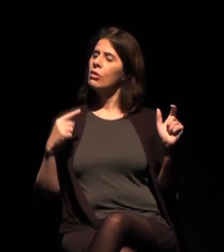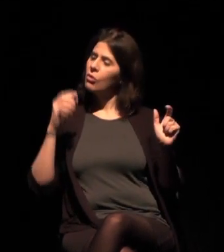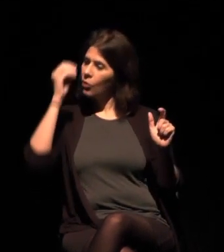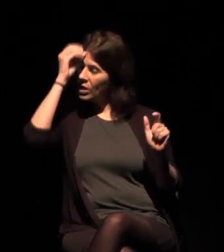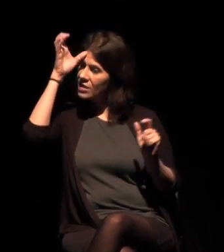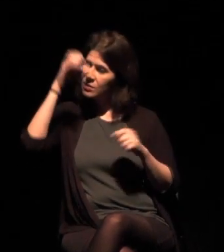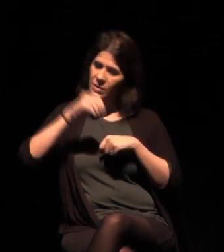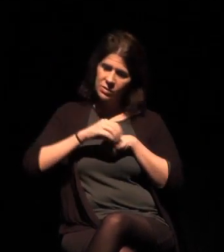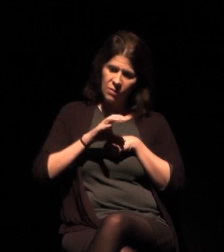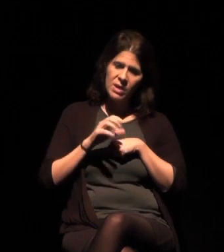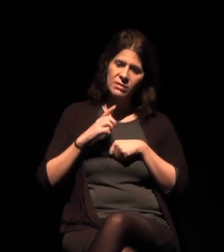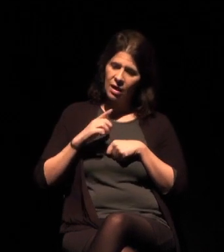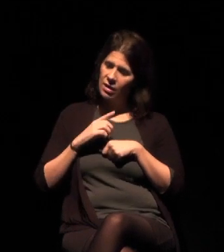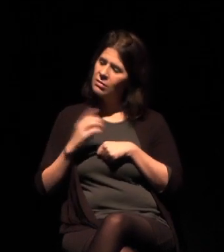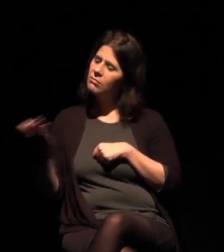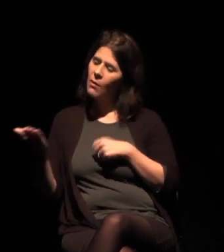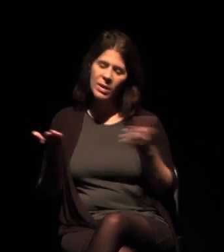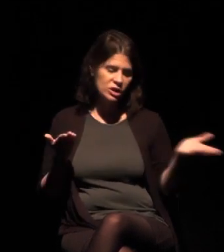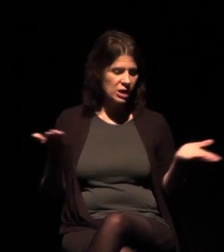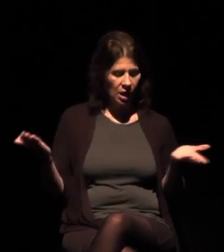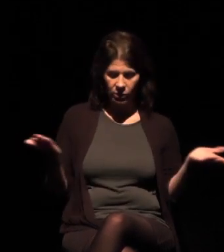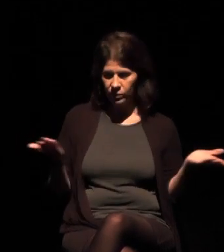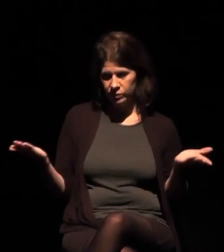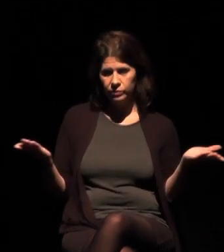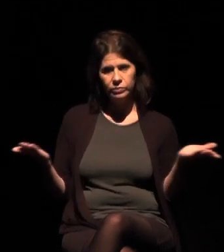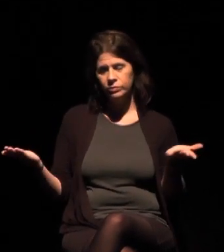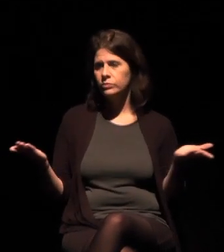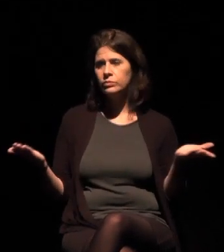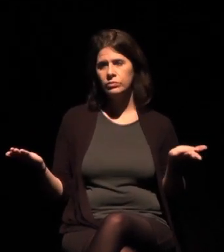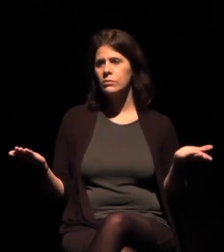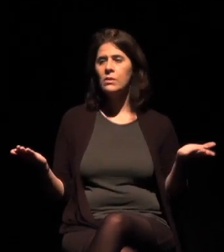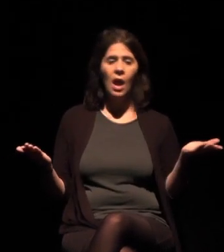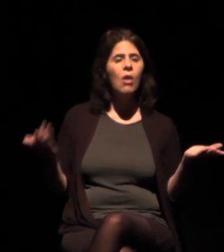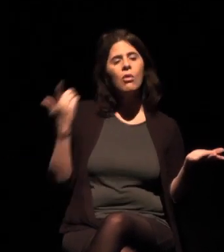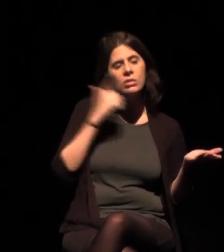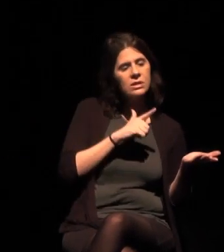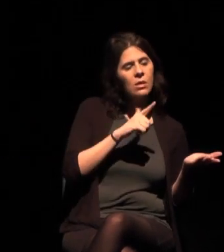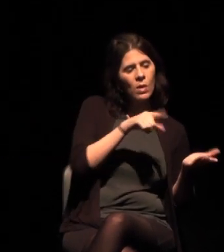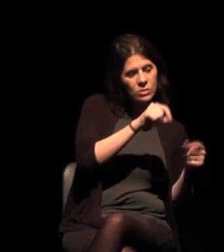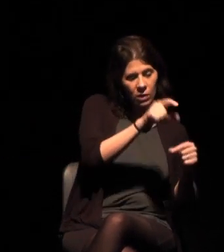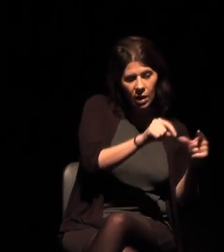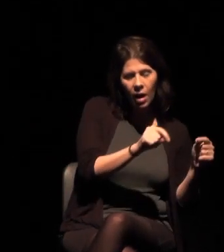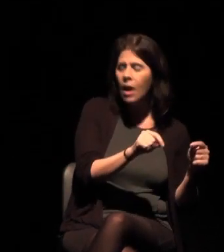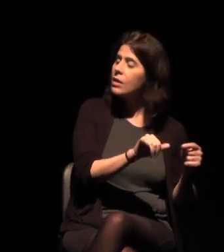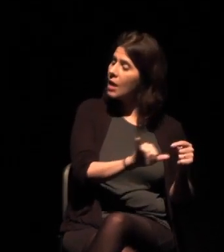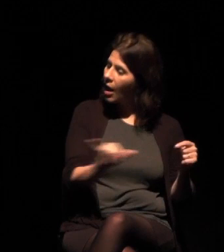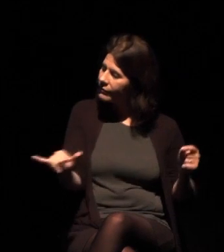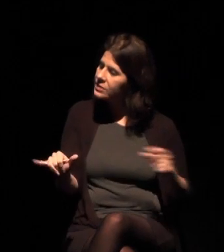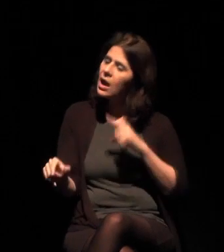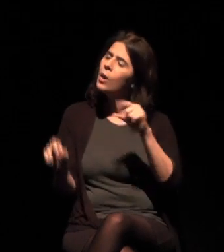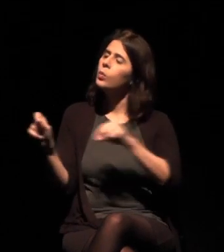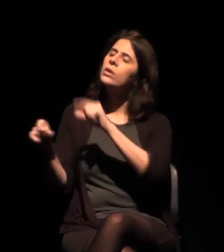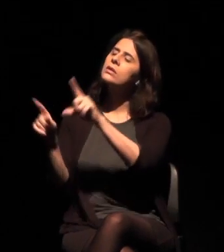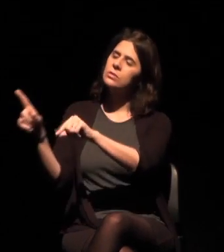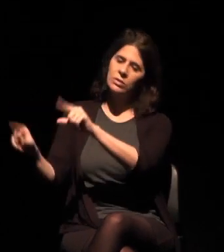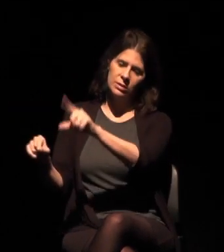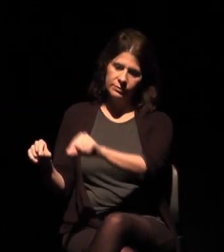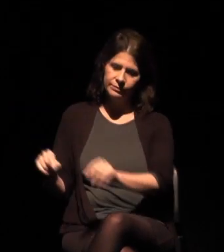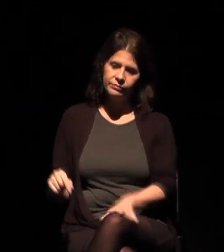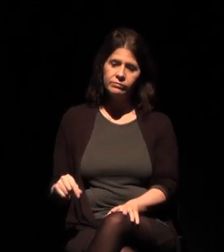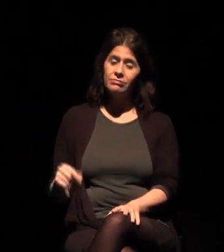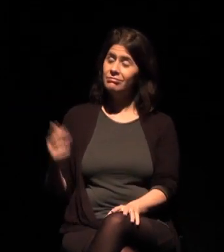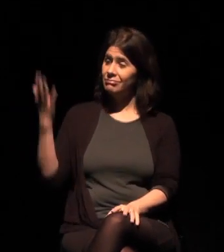comunicar justificar nossas decisões esse tipo de discussão é antiga né não vou resolver ela vem do platão no